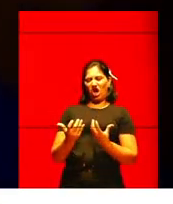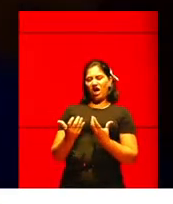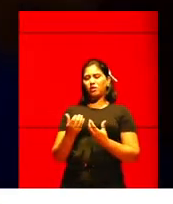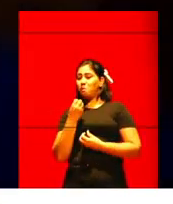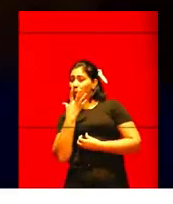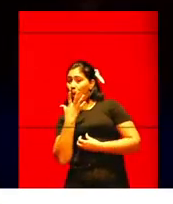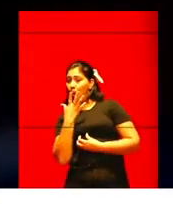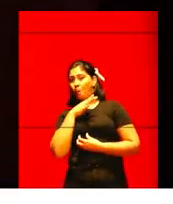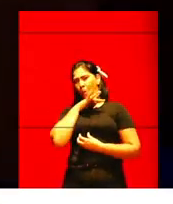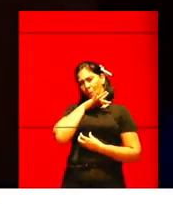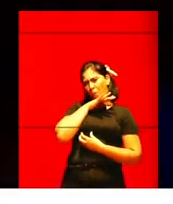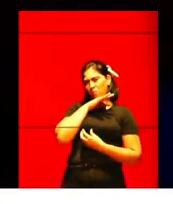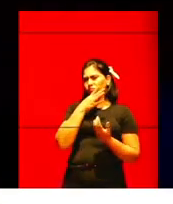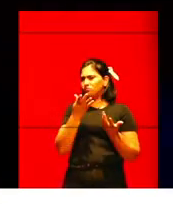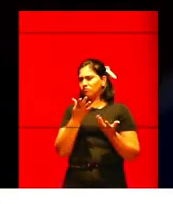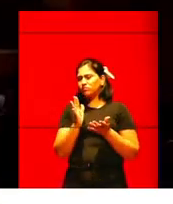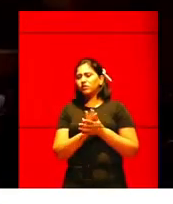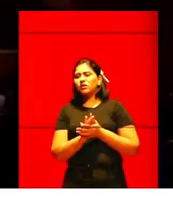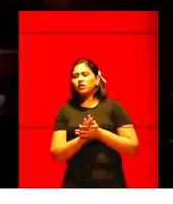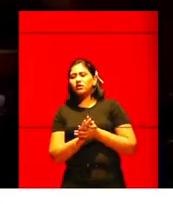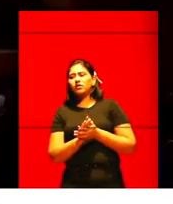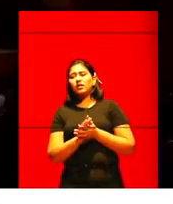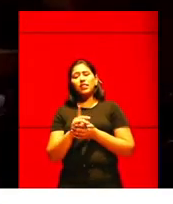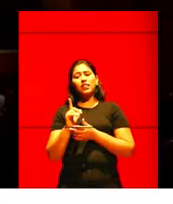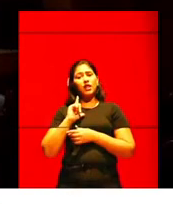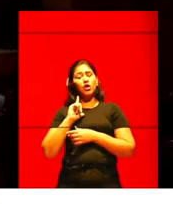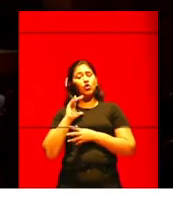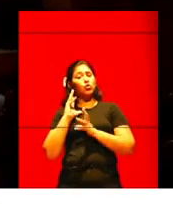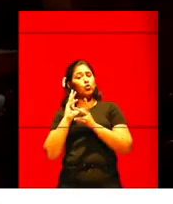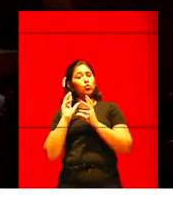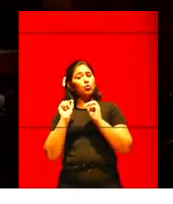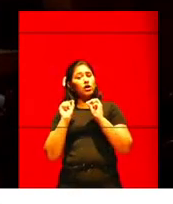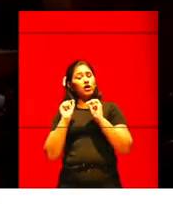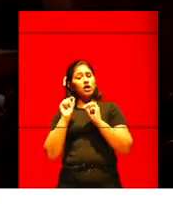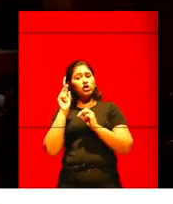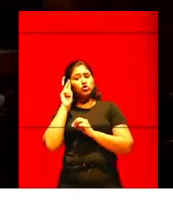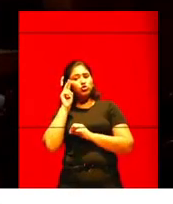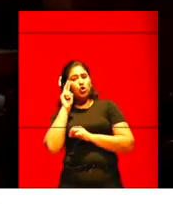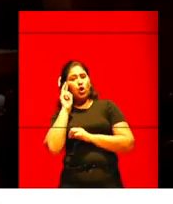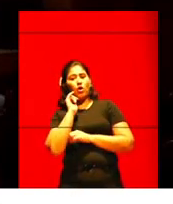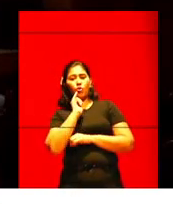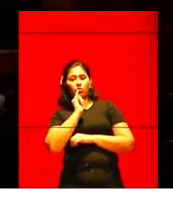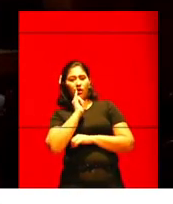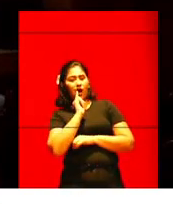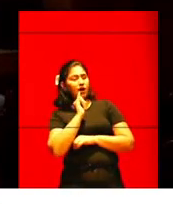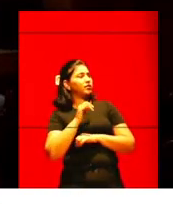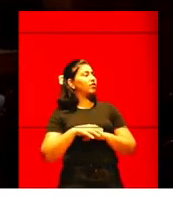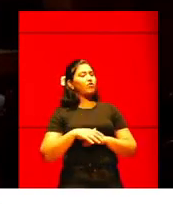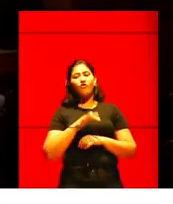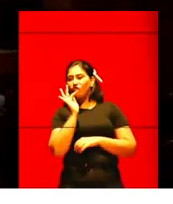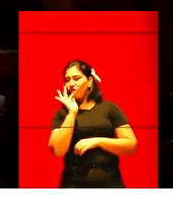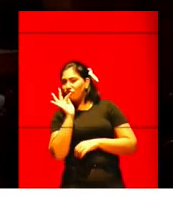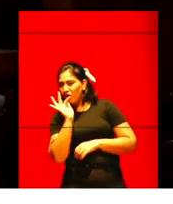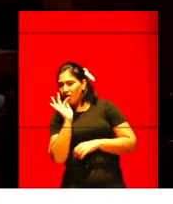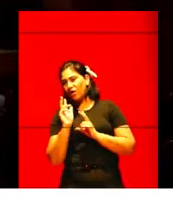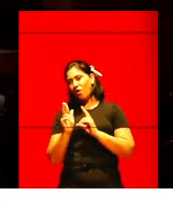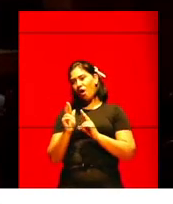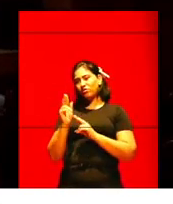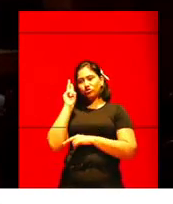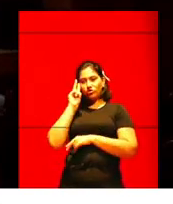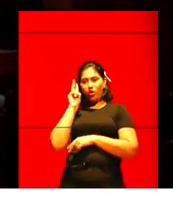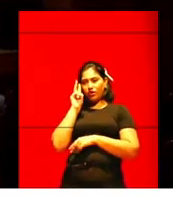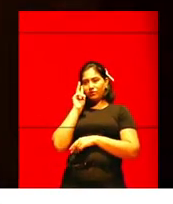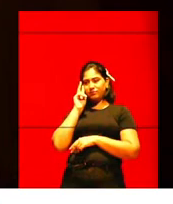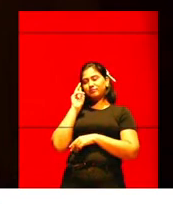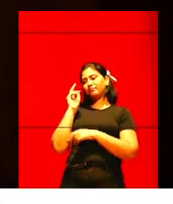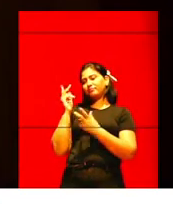foi. Para falar tudo, vocês vão montar uma história. É que nem fofoca. Fofoca na história.